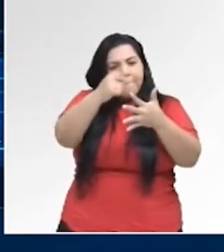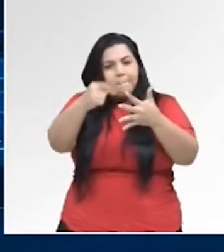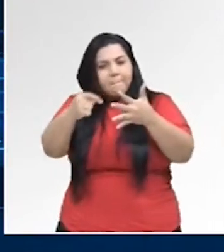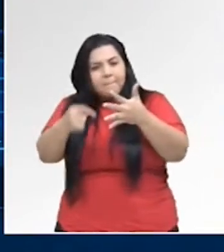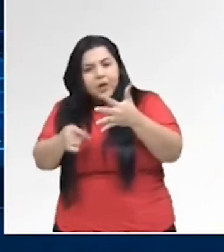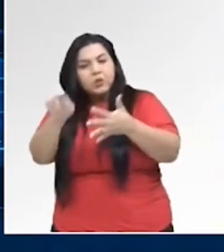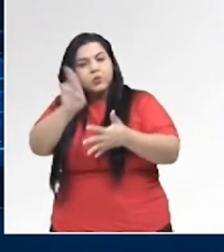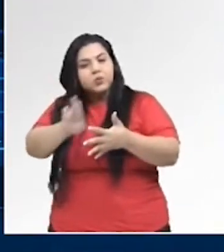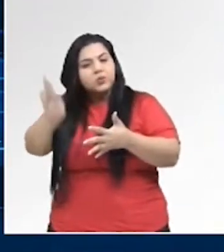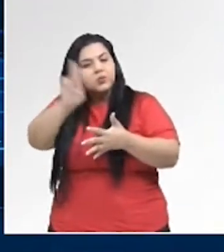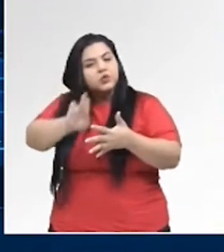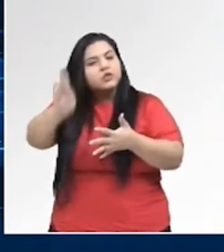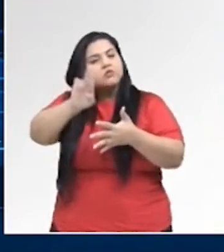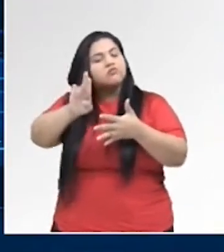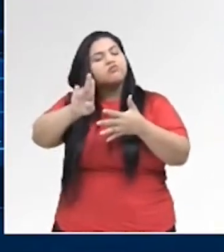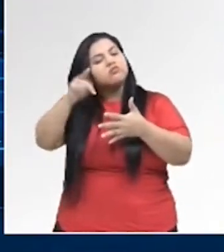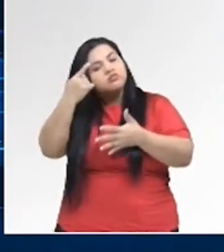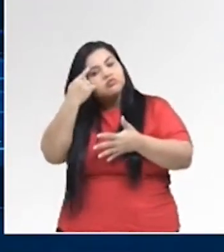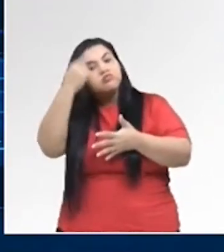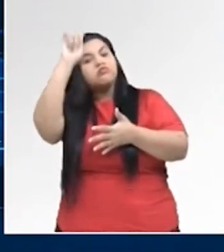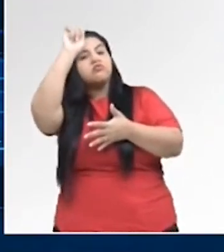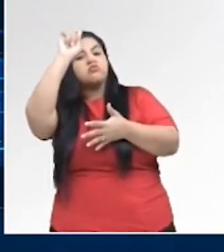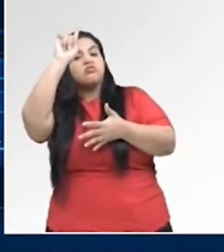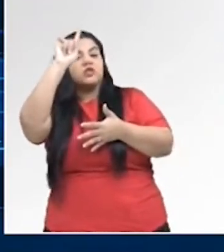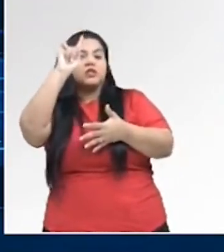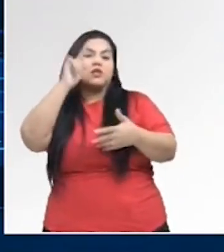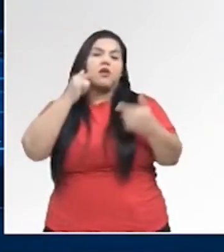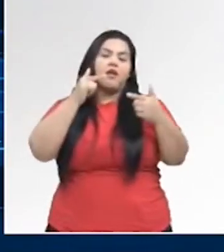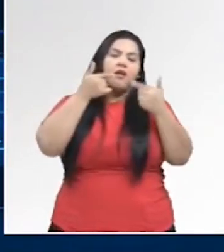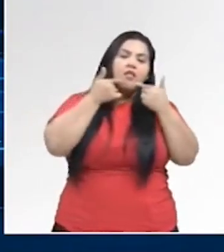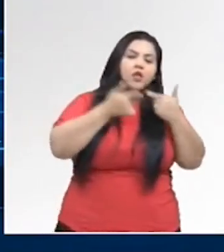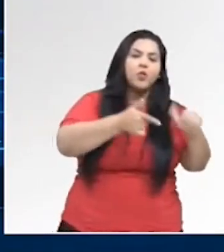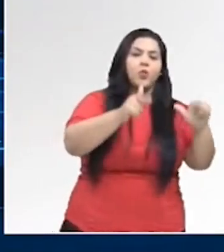mecanismos utilizados para a criação da linguagem literária.